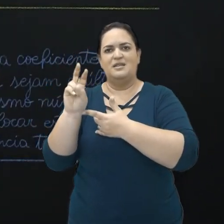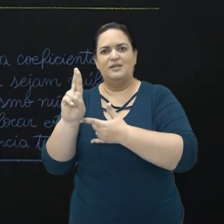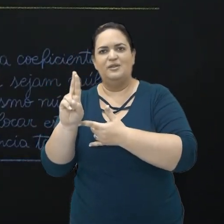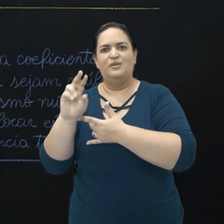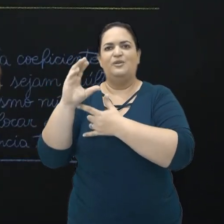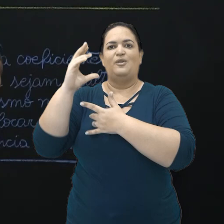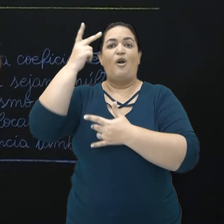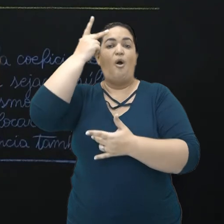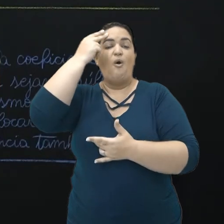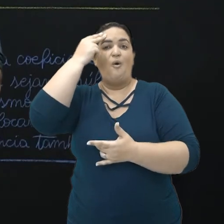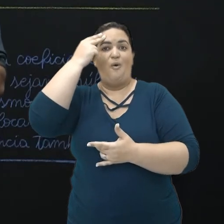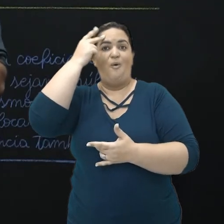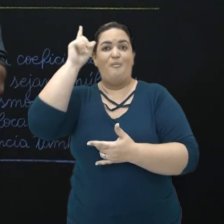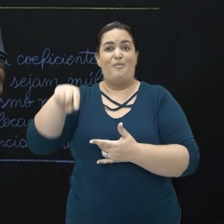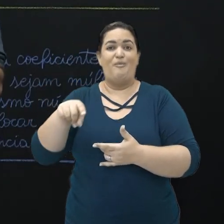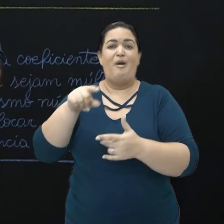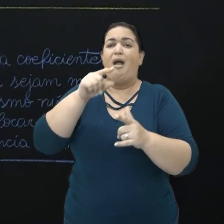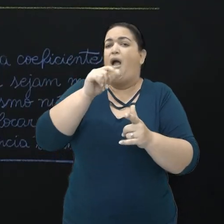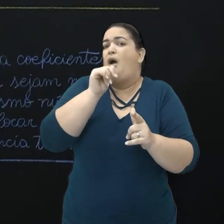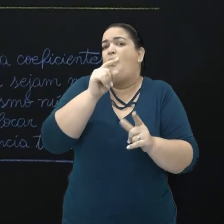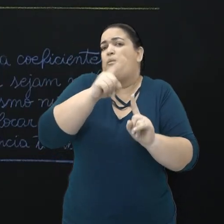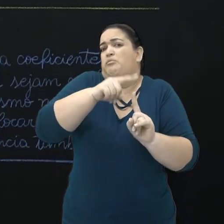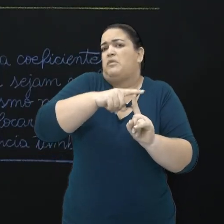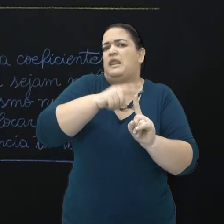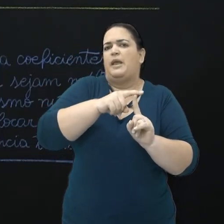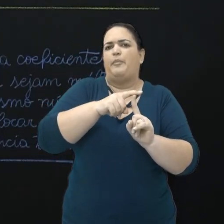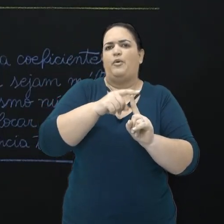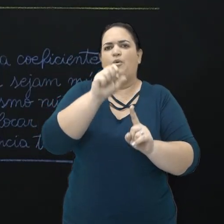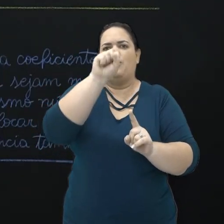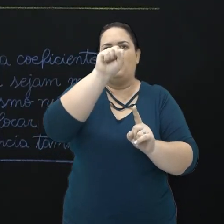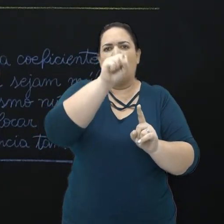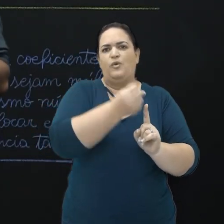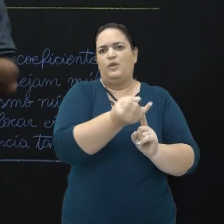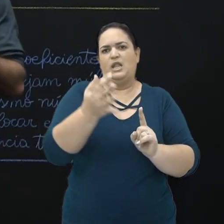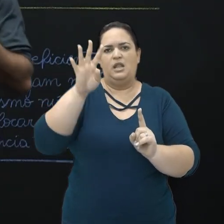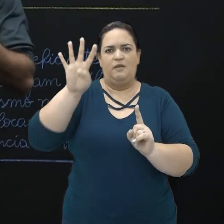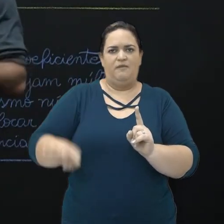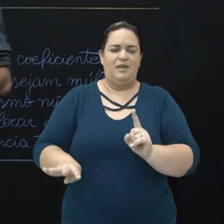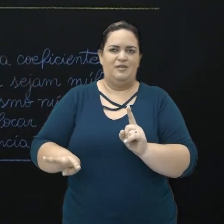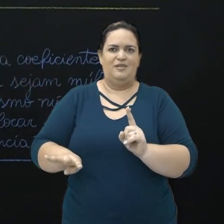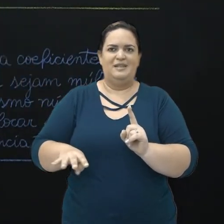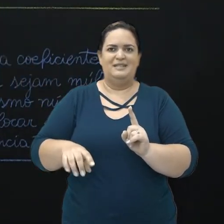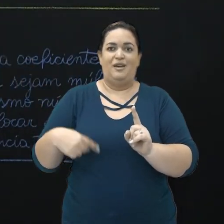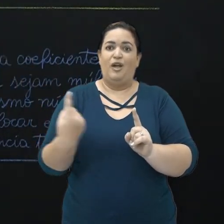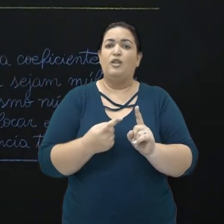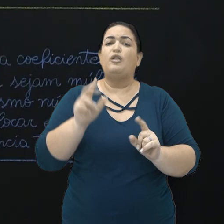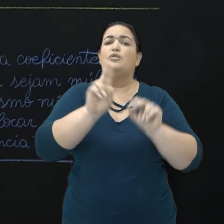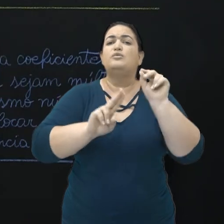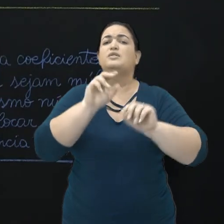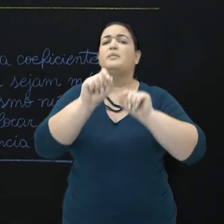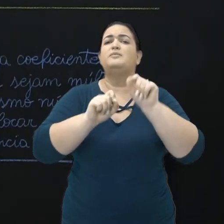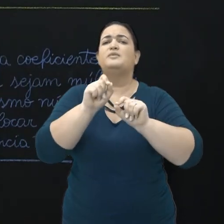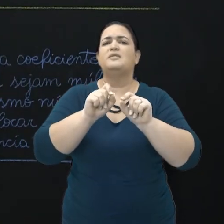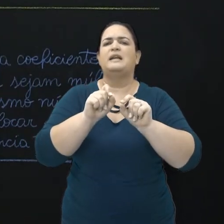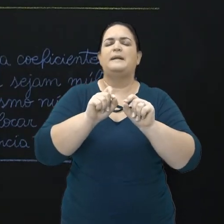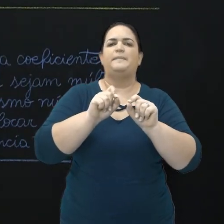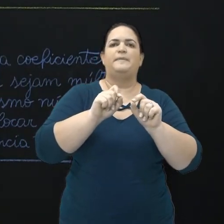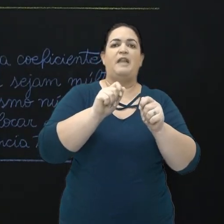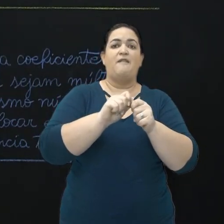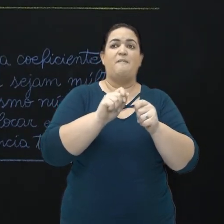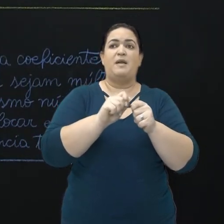de fatoração. E a fatoração, não se esqueça, é uma ferramenta que a gente utiliza para transformarmos uma